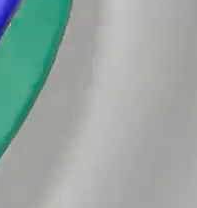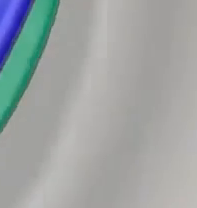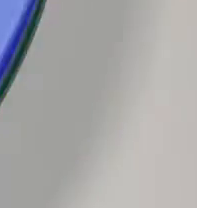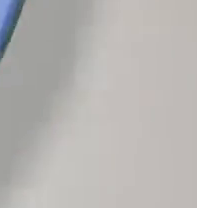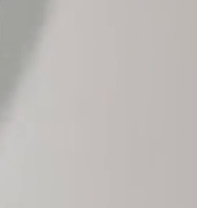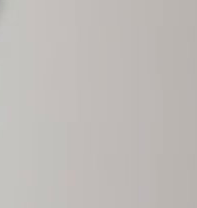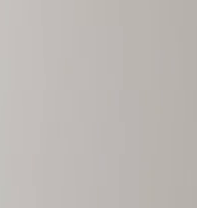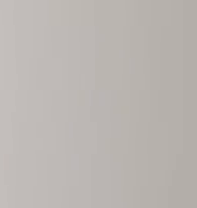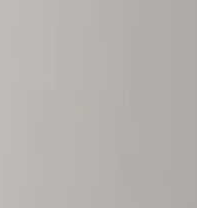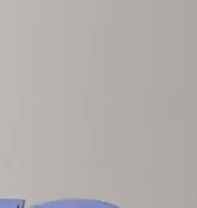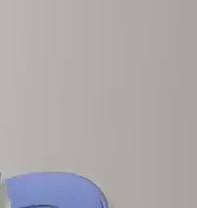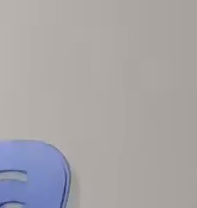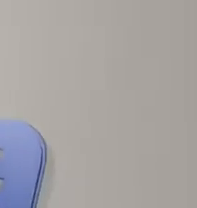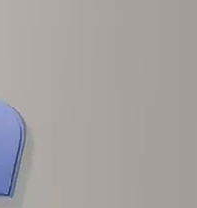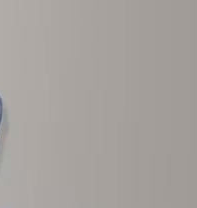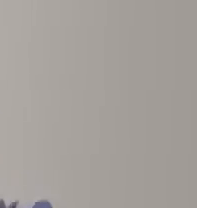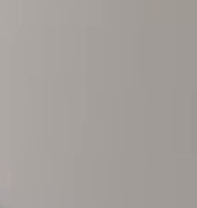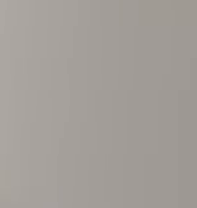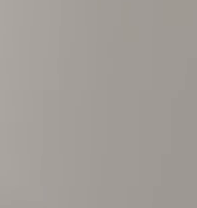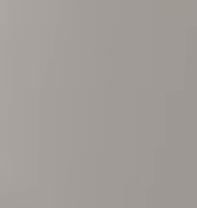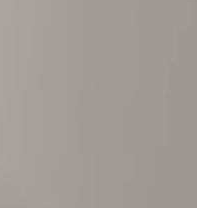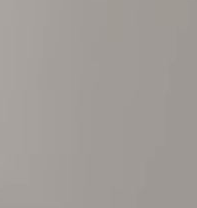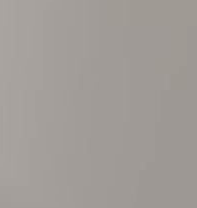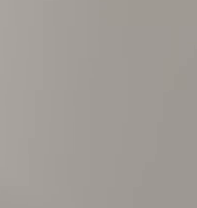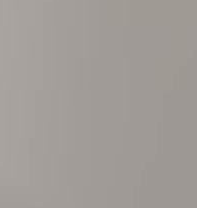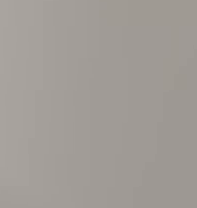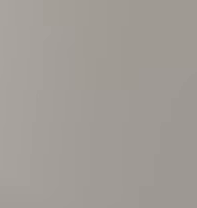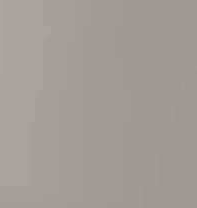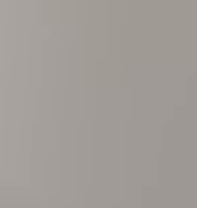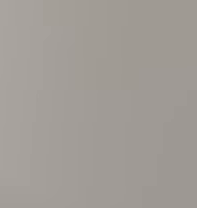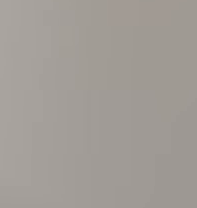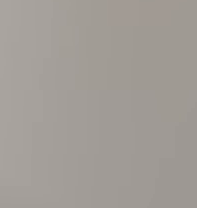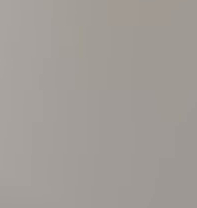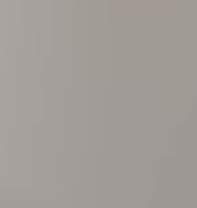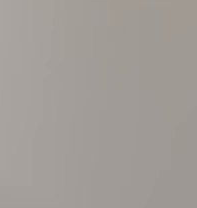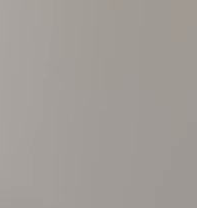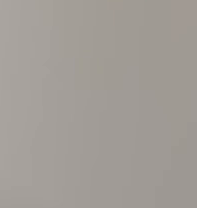TV Fortaleza, a emissora da Casa do Povo.